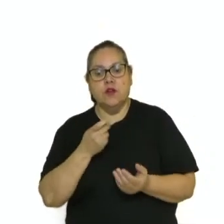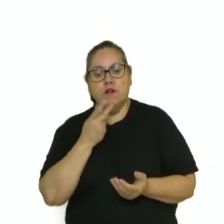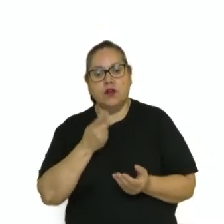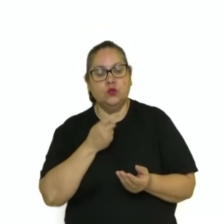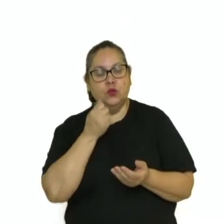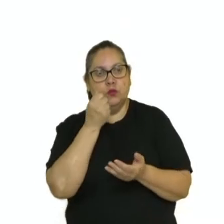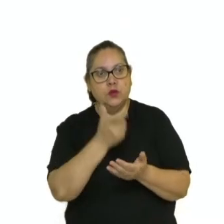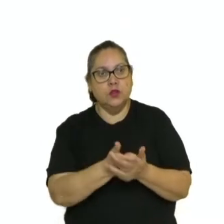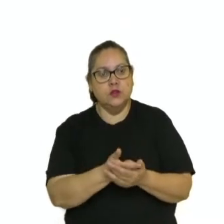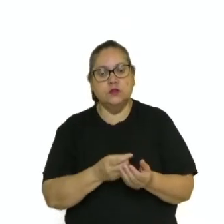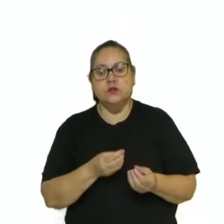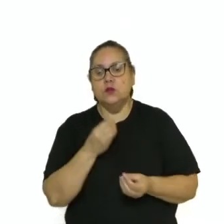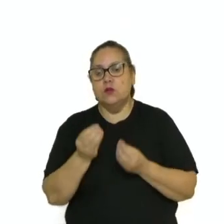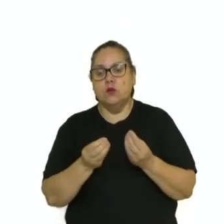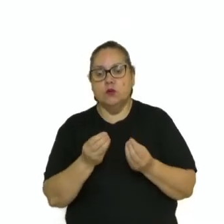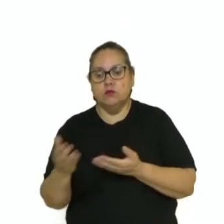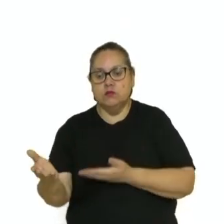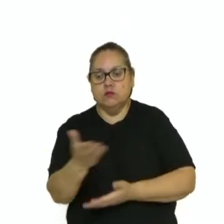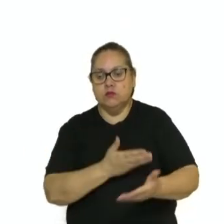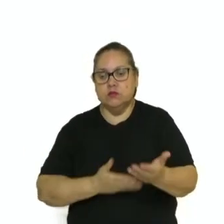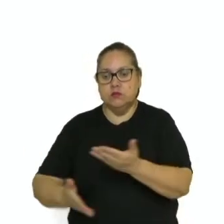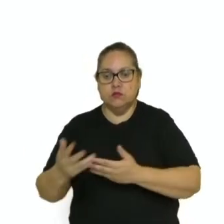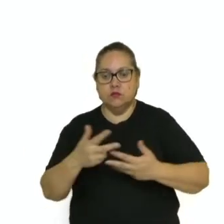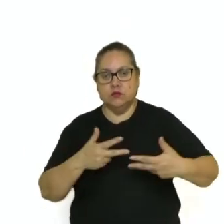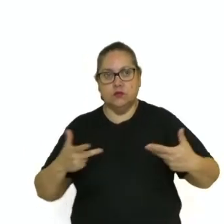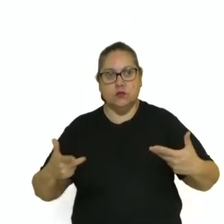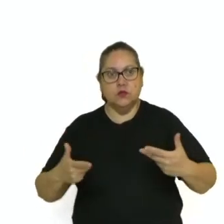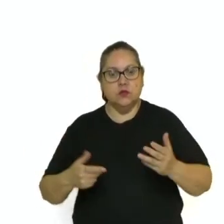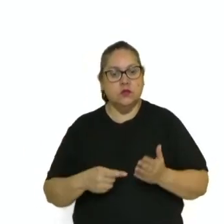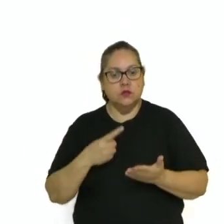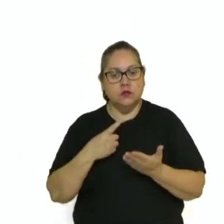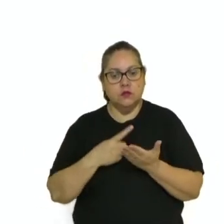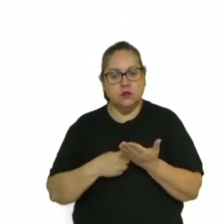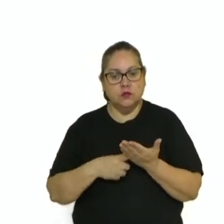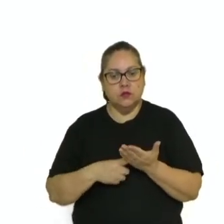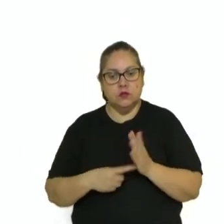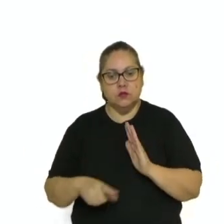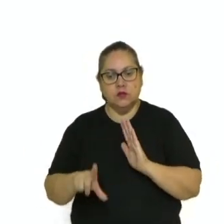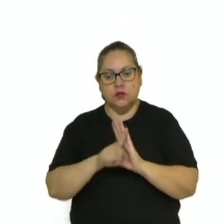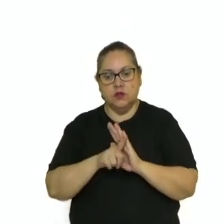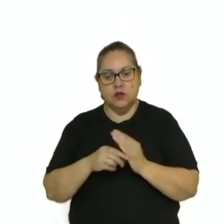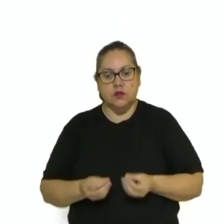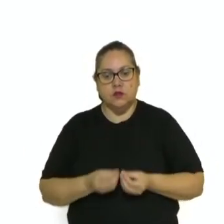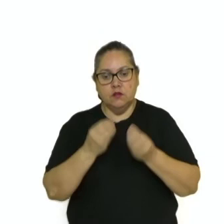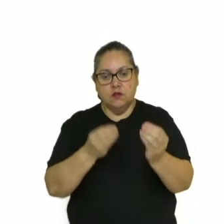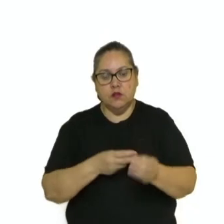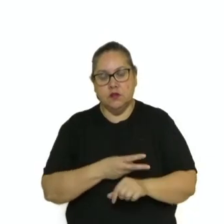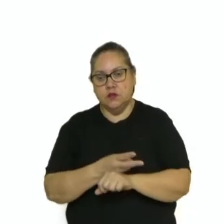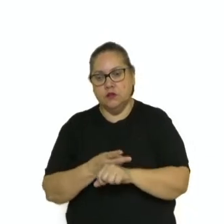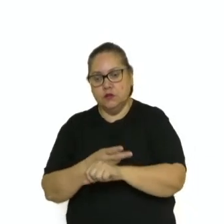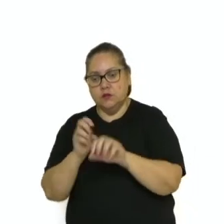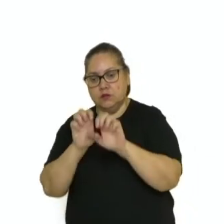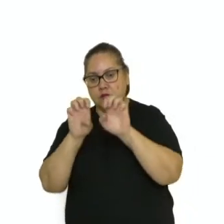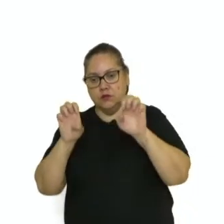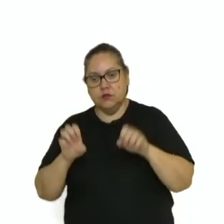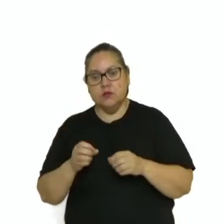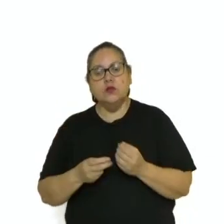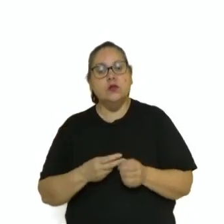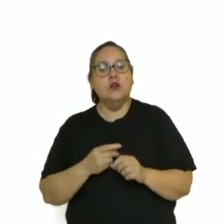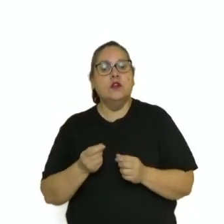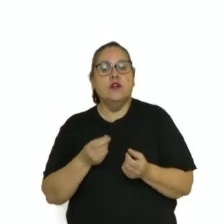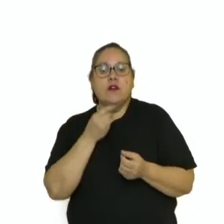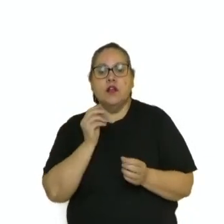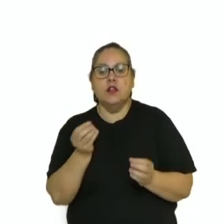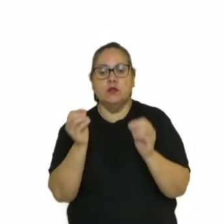condições de circulação das mercadorias. De acordo com a lei da oferta e da procura, Logo, nesse sistema, quem estabelece os preços